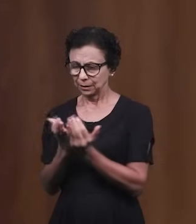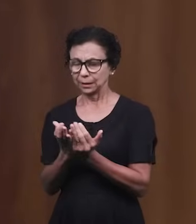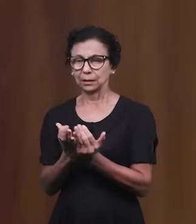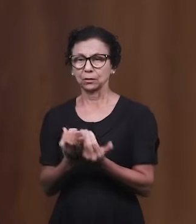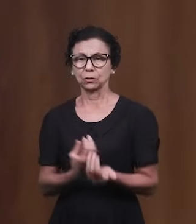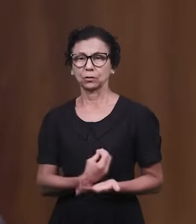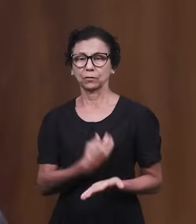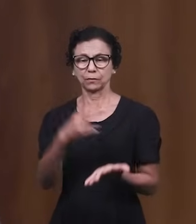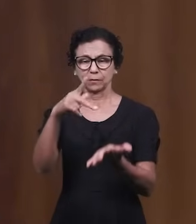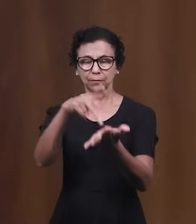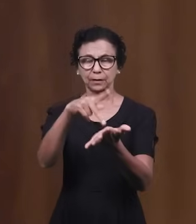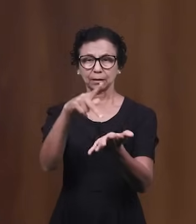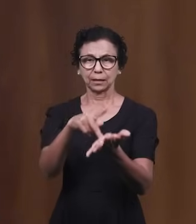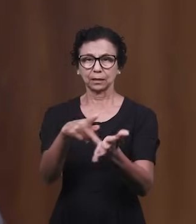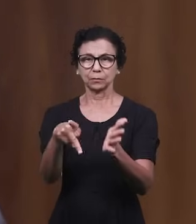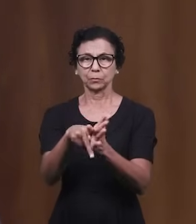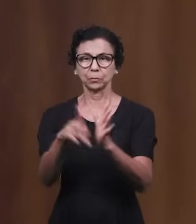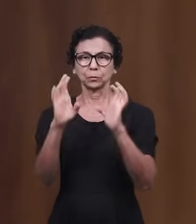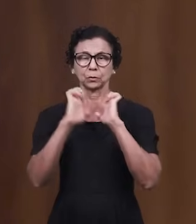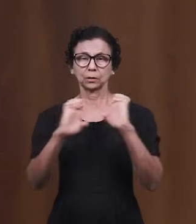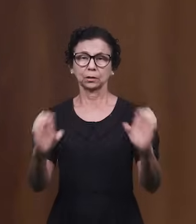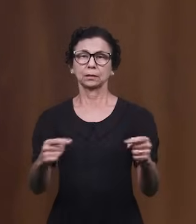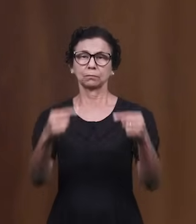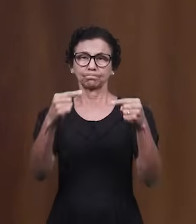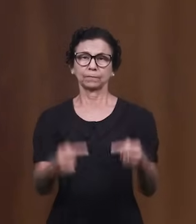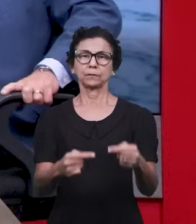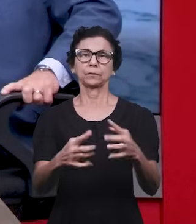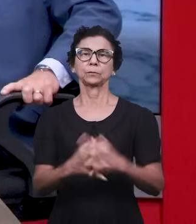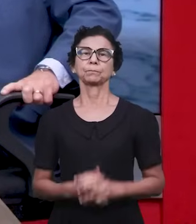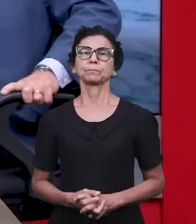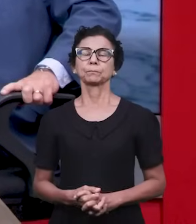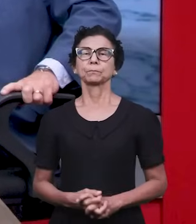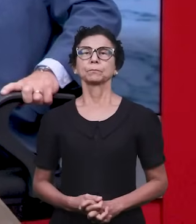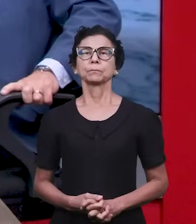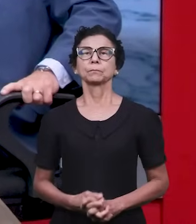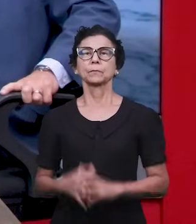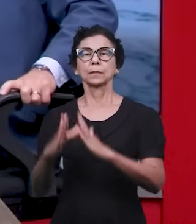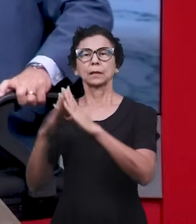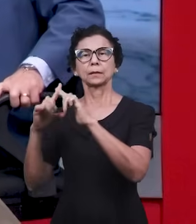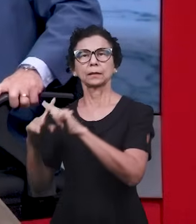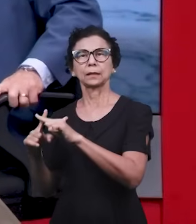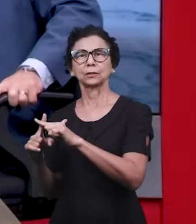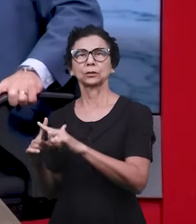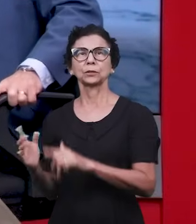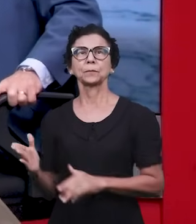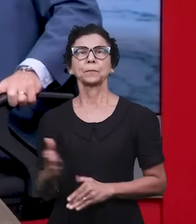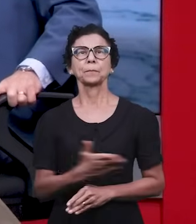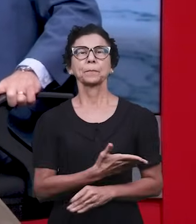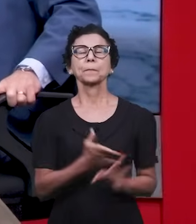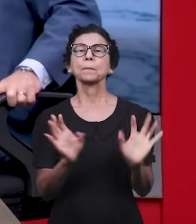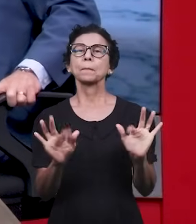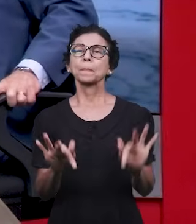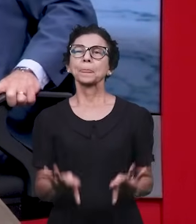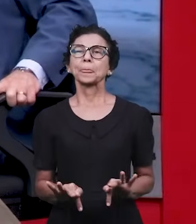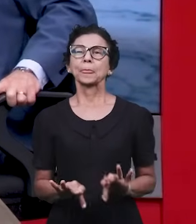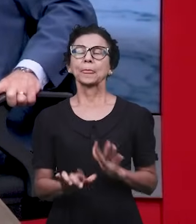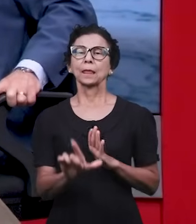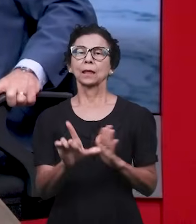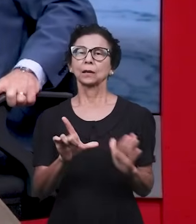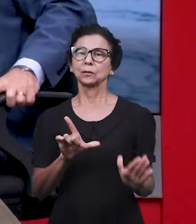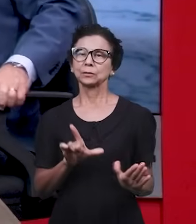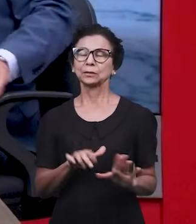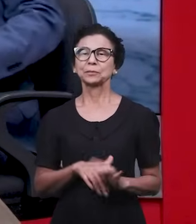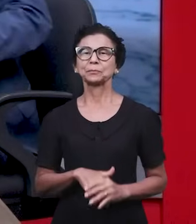do evangelho. Esse é o grande desafio da igreja. Nós estamos encerrando, mas antes